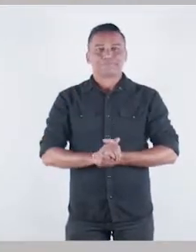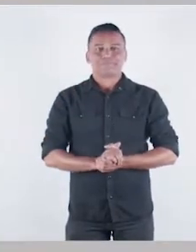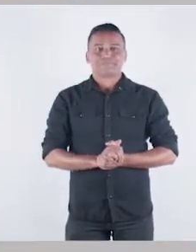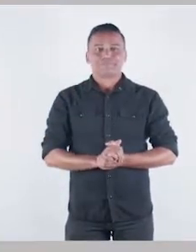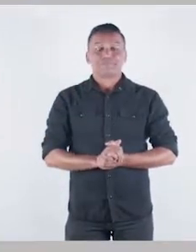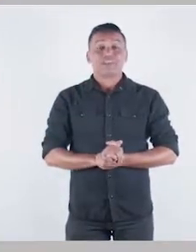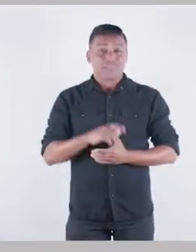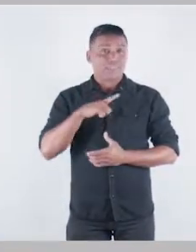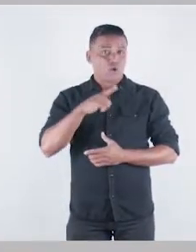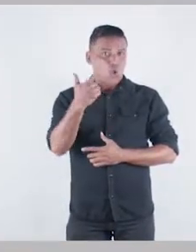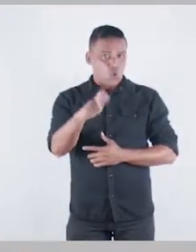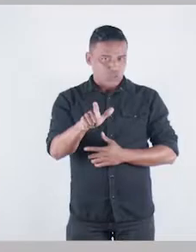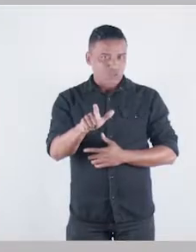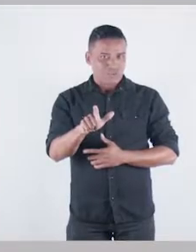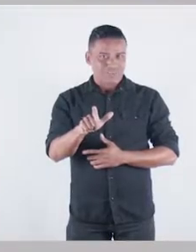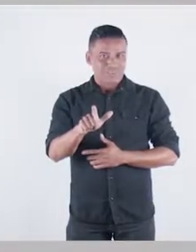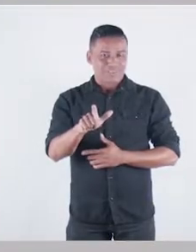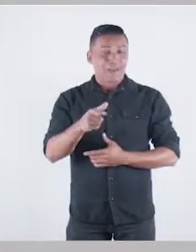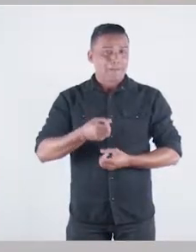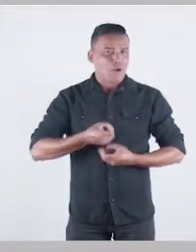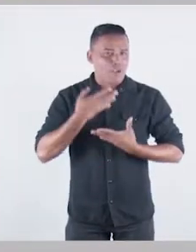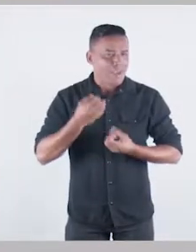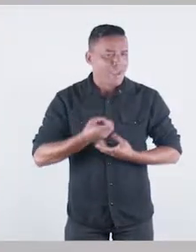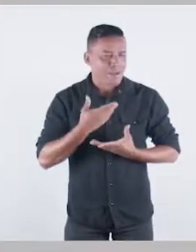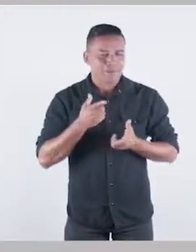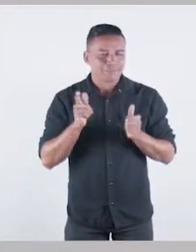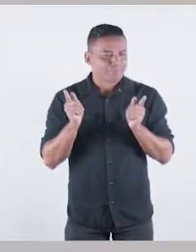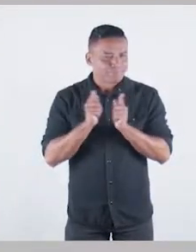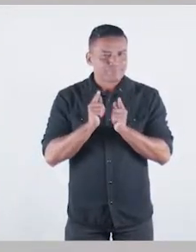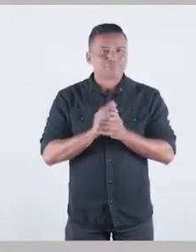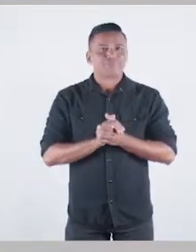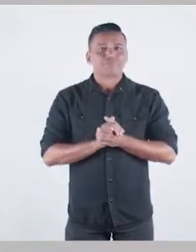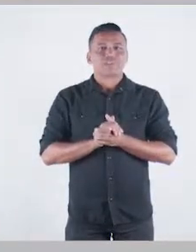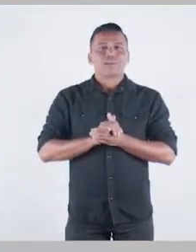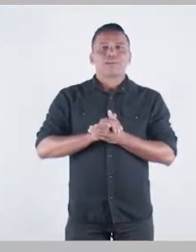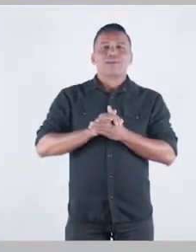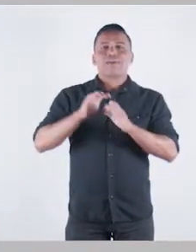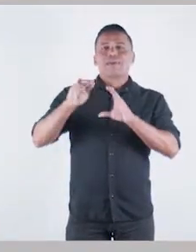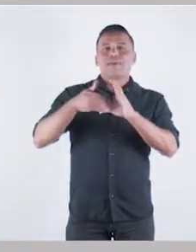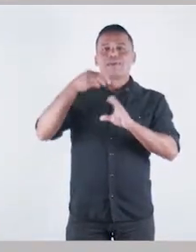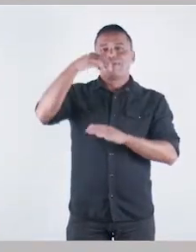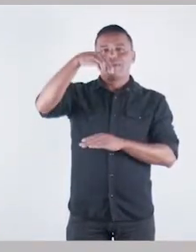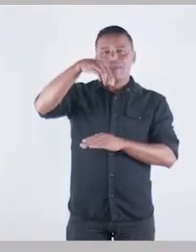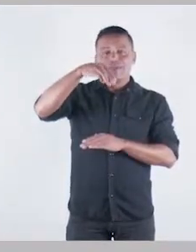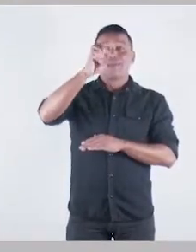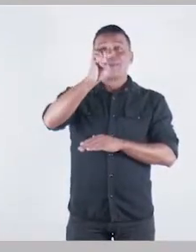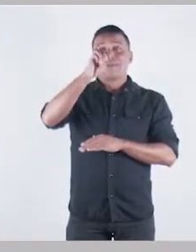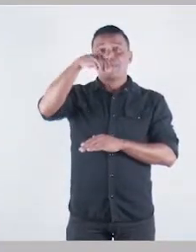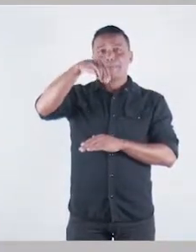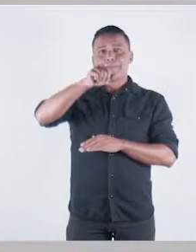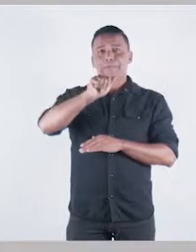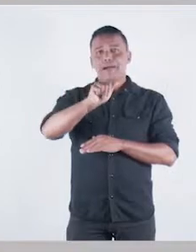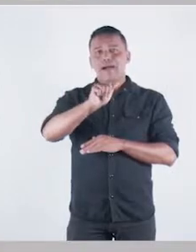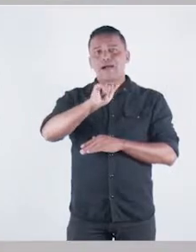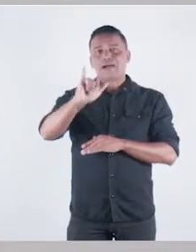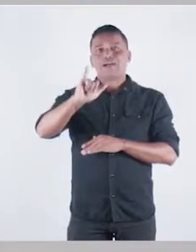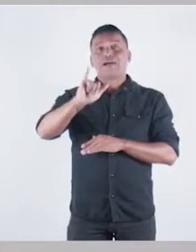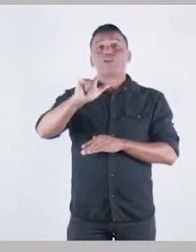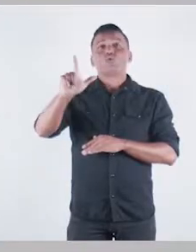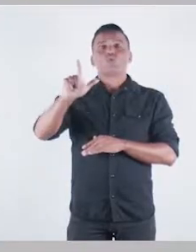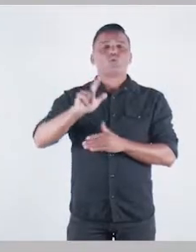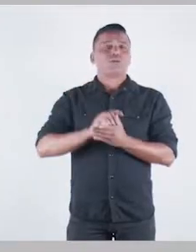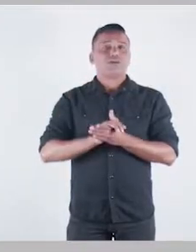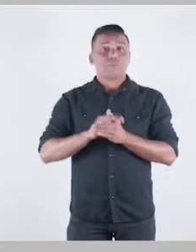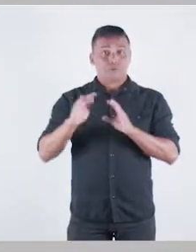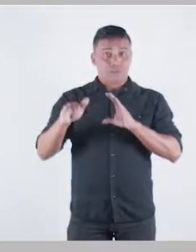Tem mais um poeminha chamado E-mail, que é assim: meu endereço não